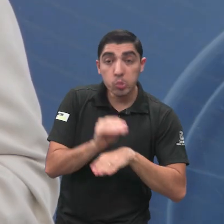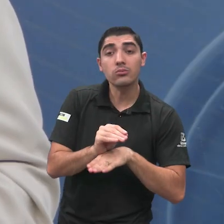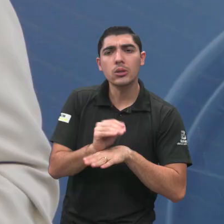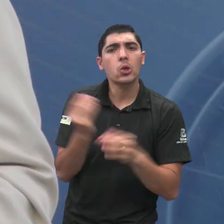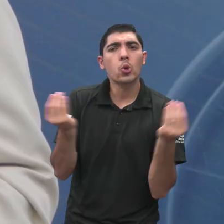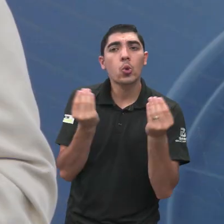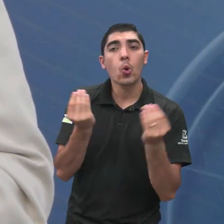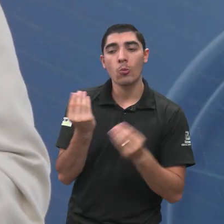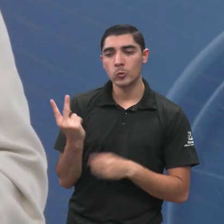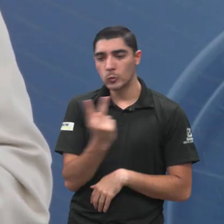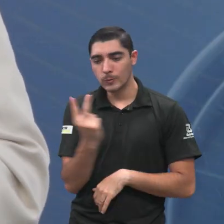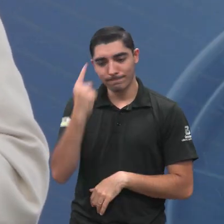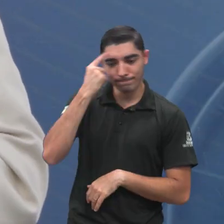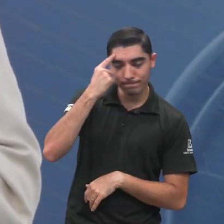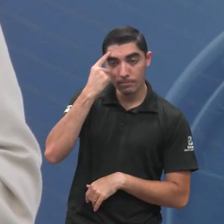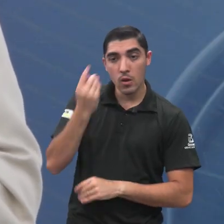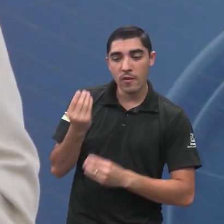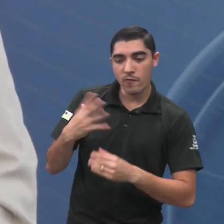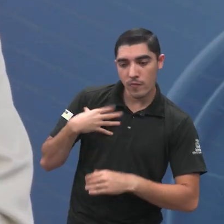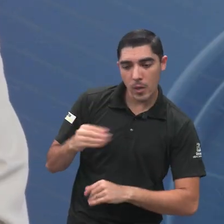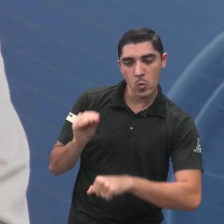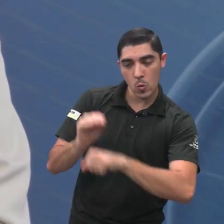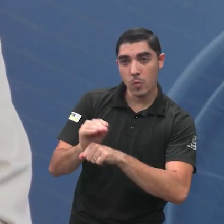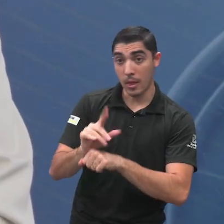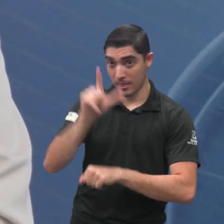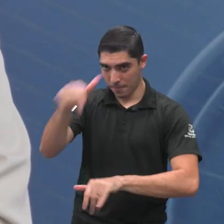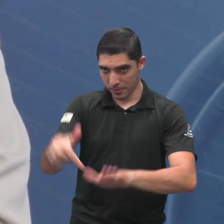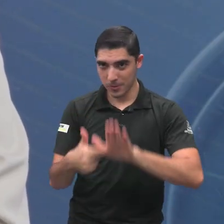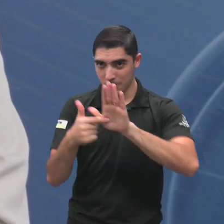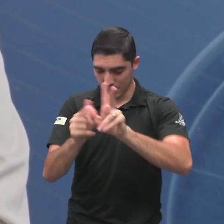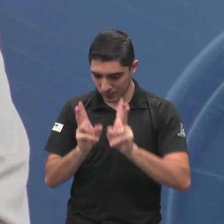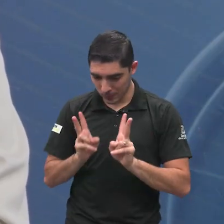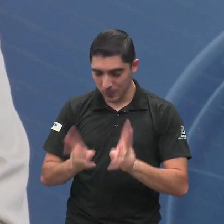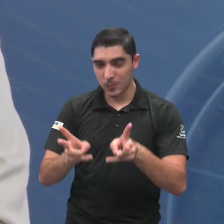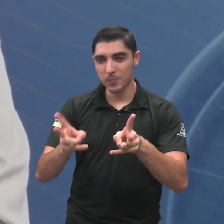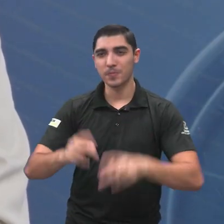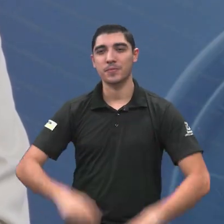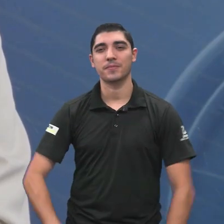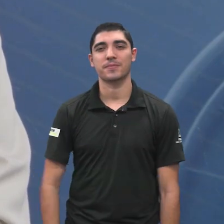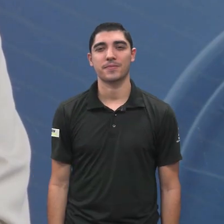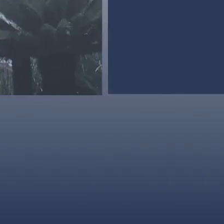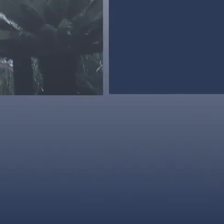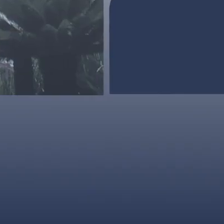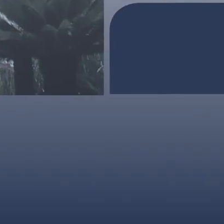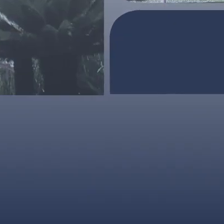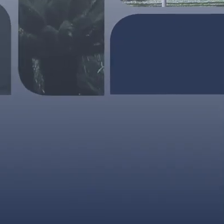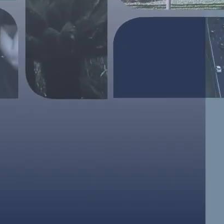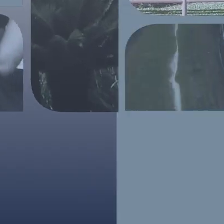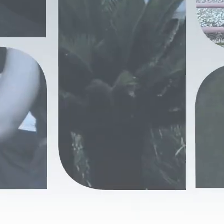criação dos filhos nesses novos arranjos. Não sai daí, o Diálogos volta já.